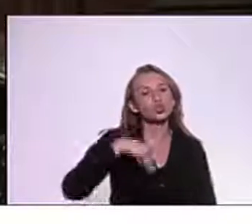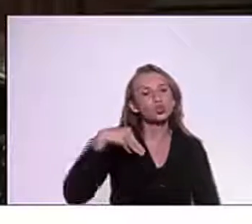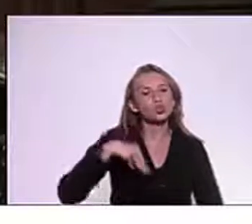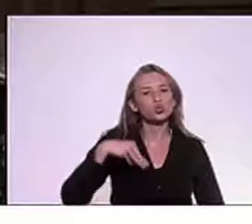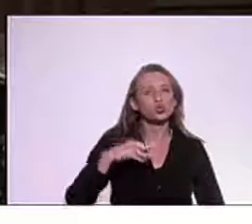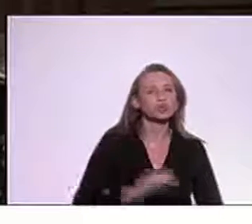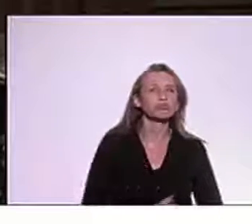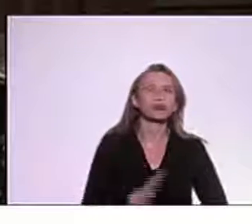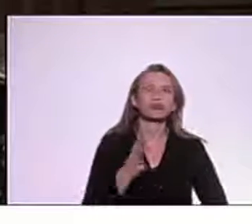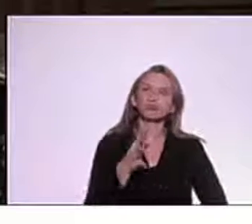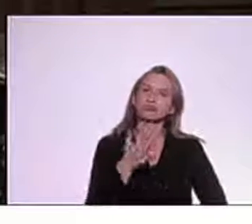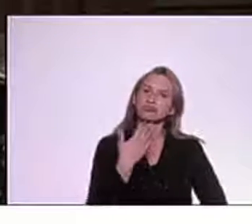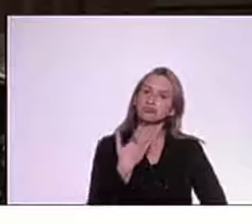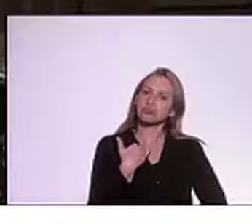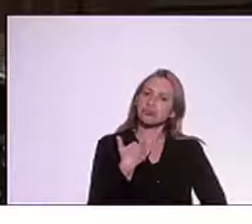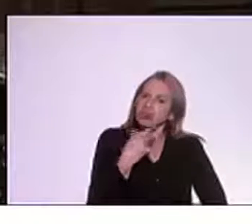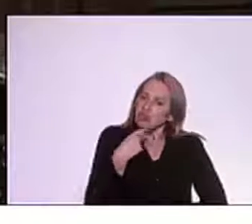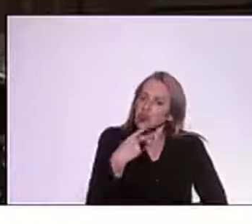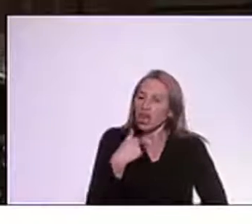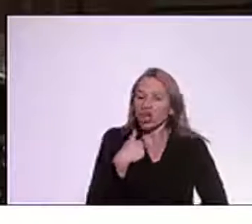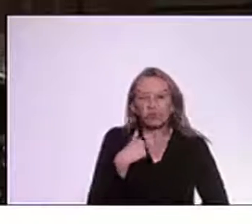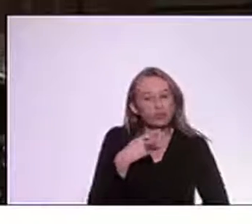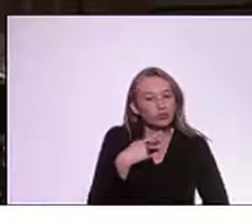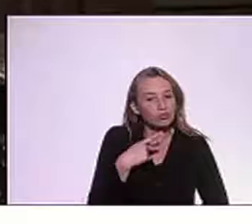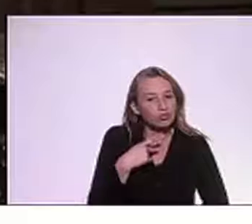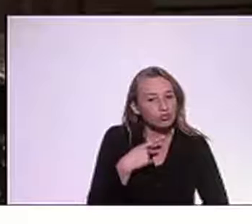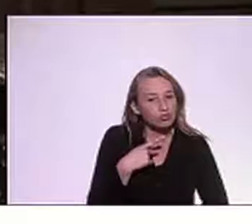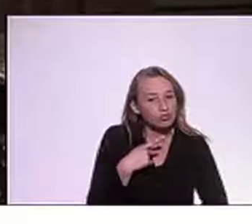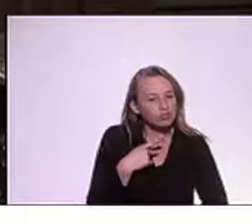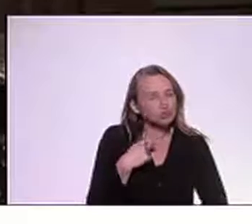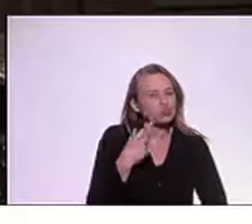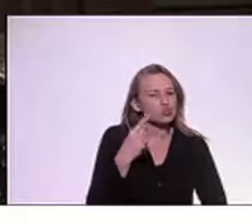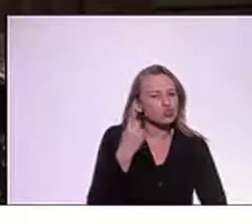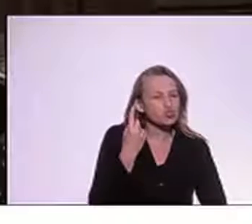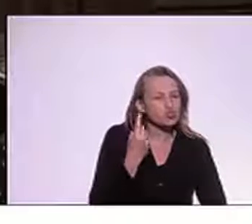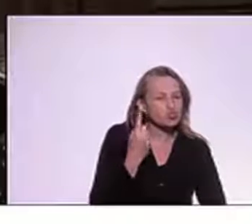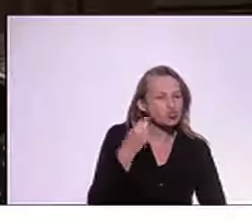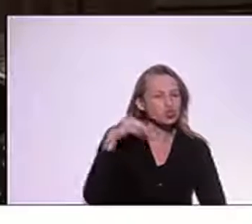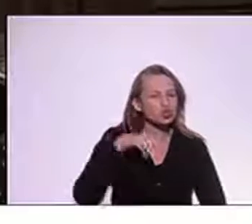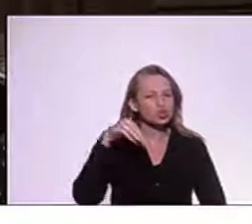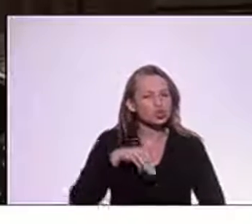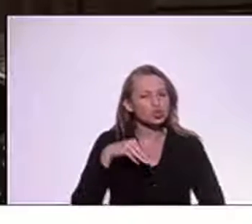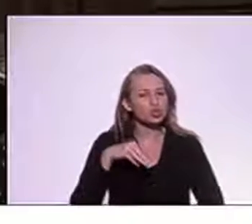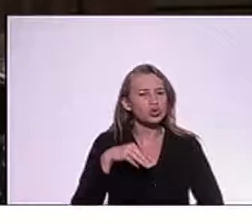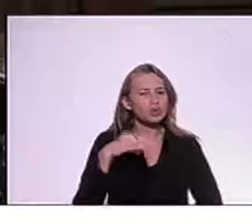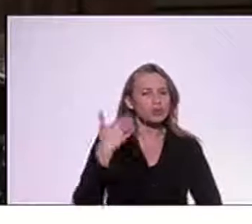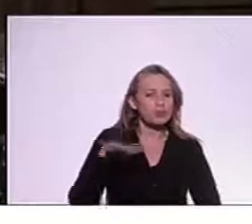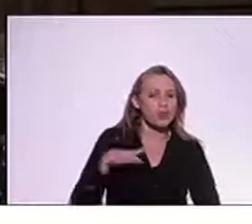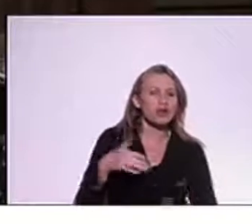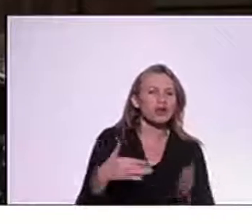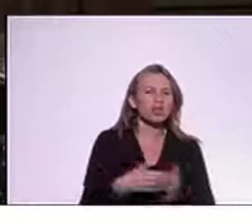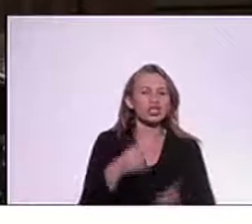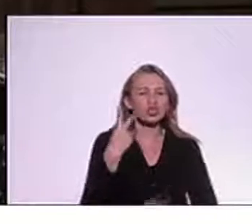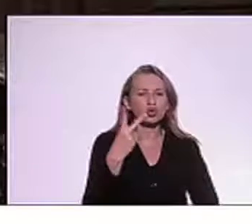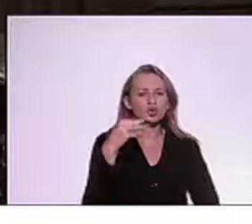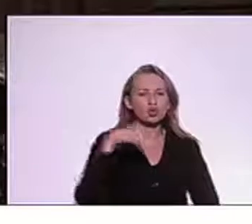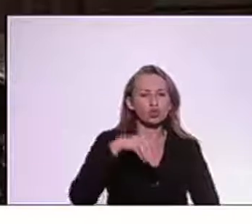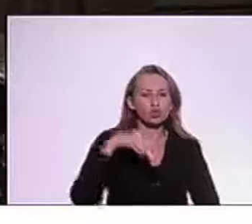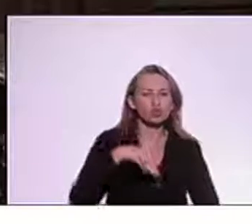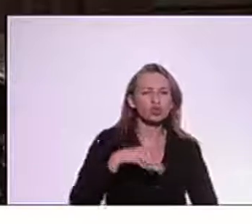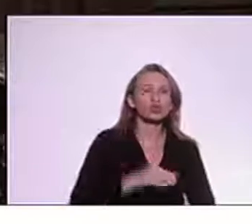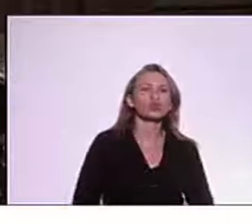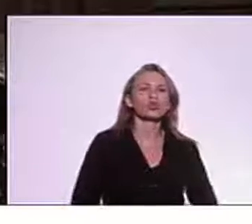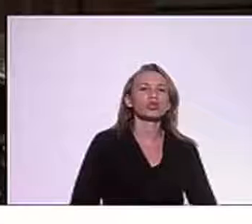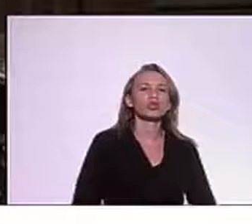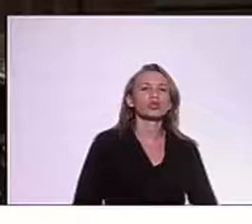não confesso que eu não contei, mas de 1 minuto e meio a 2 minutos, em que se